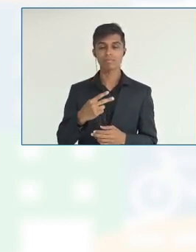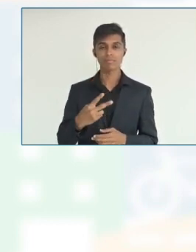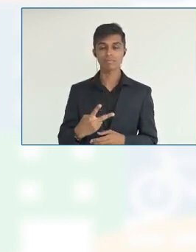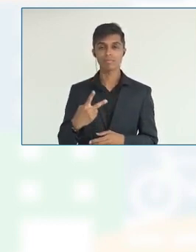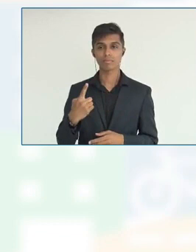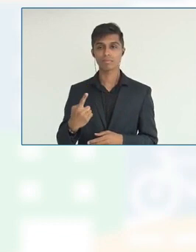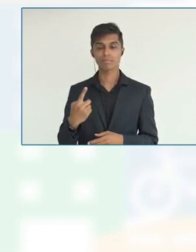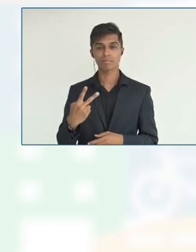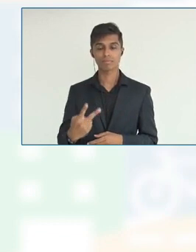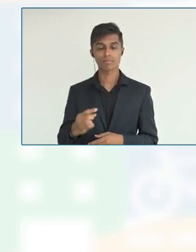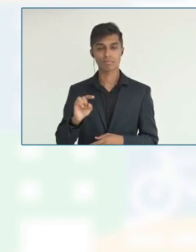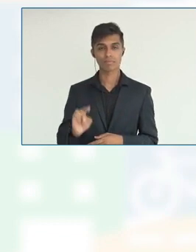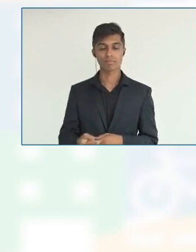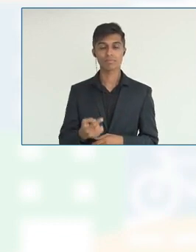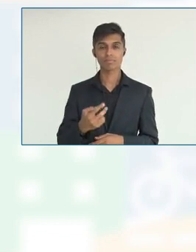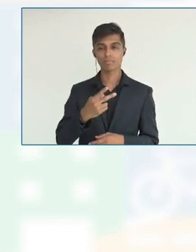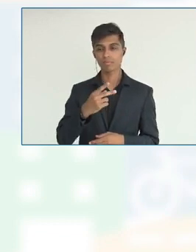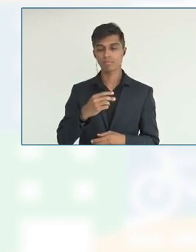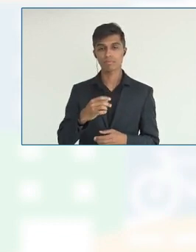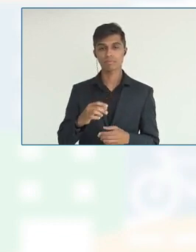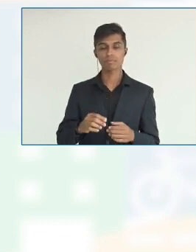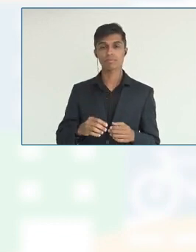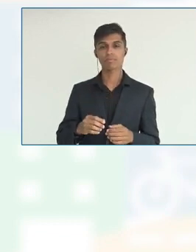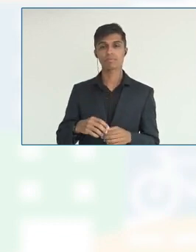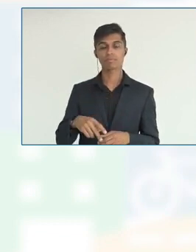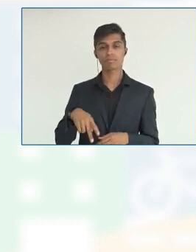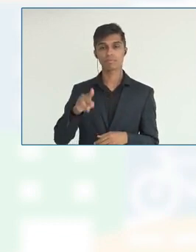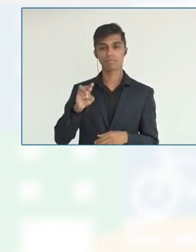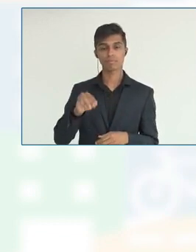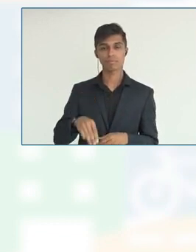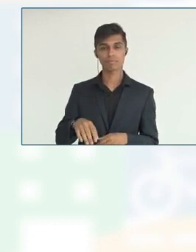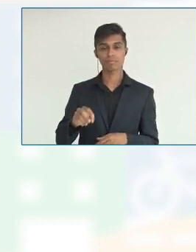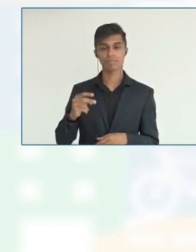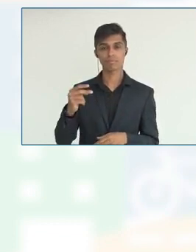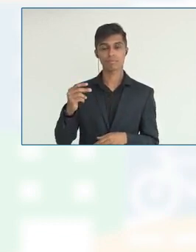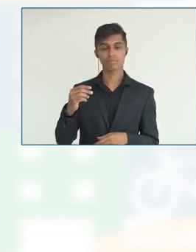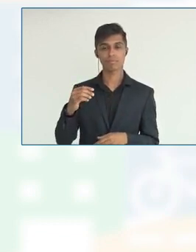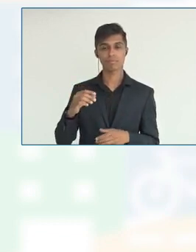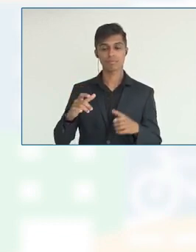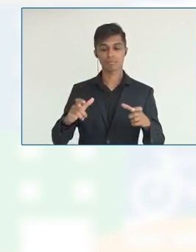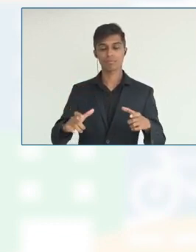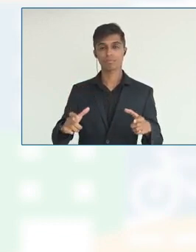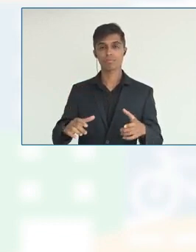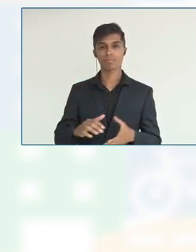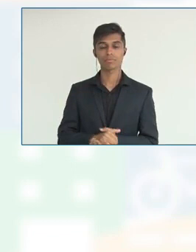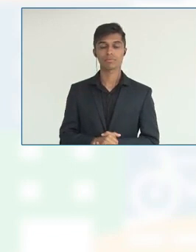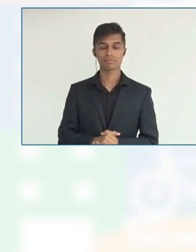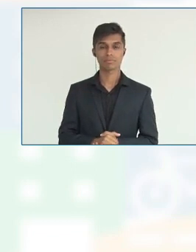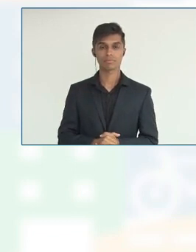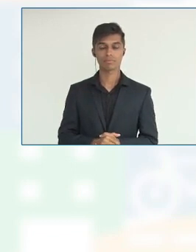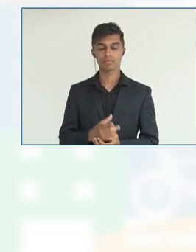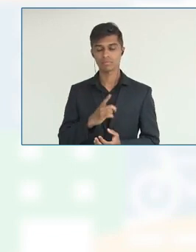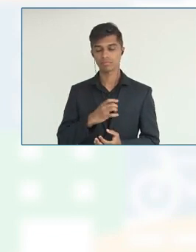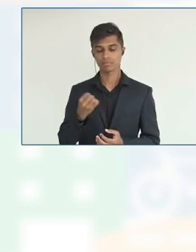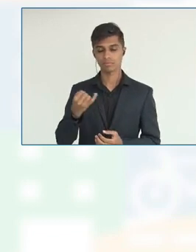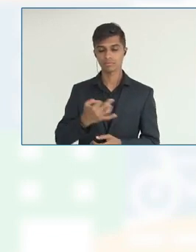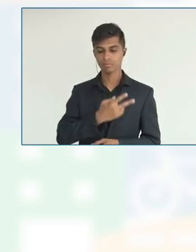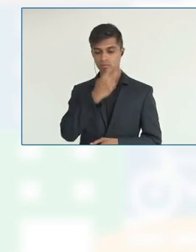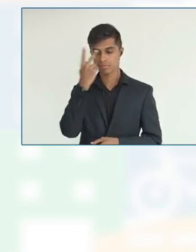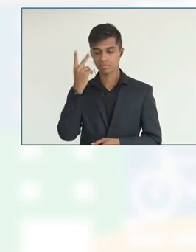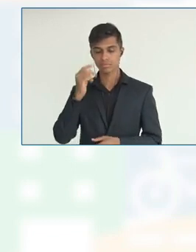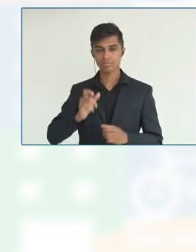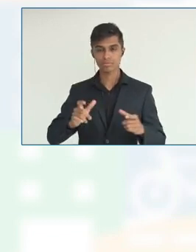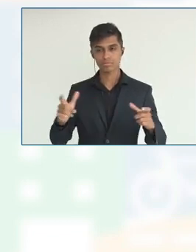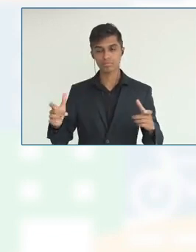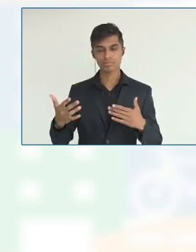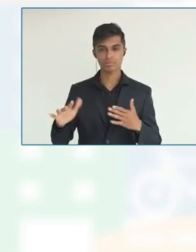1.521.202 quilômetros quadrados, isso dados do IBGE de 2021, tá? Uma população estimada para o ano de 2021